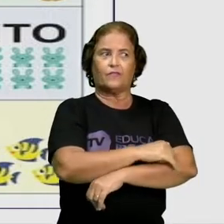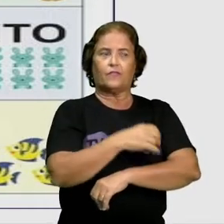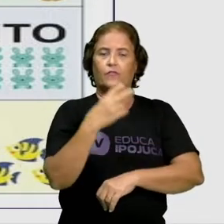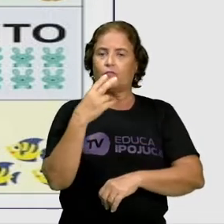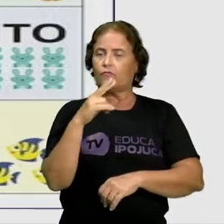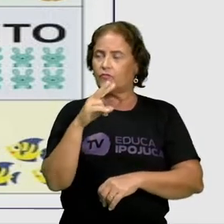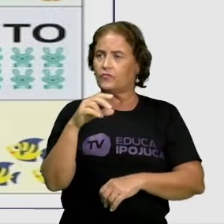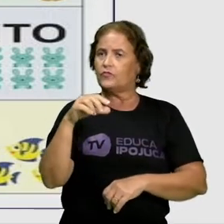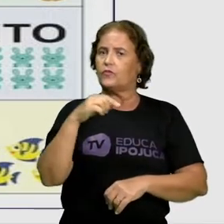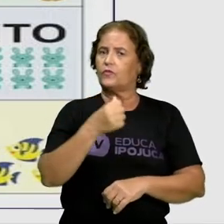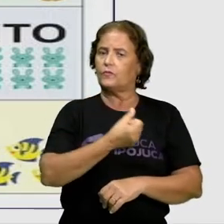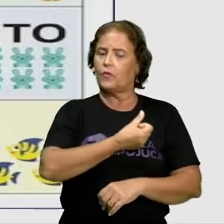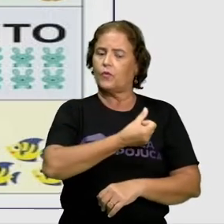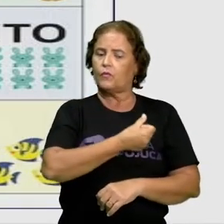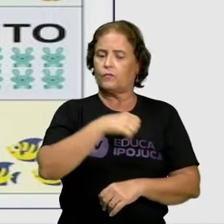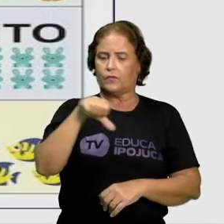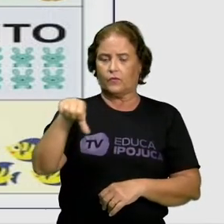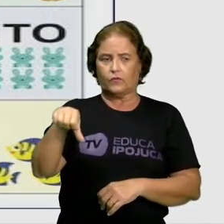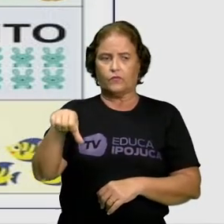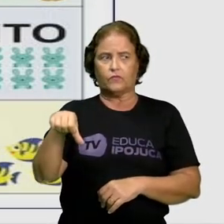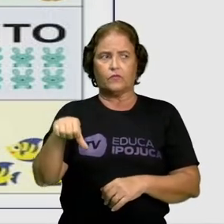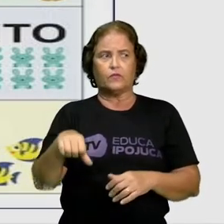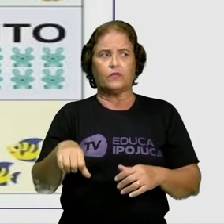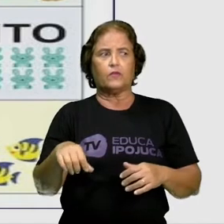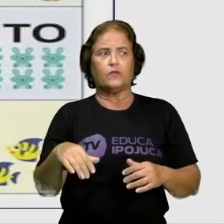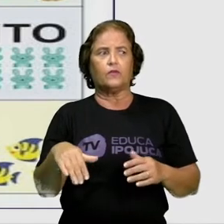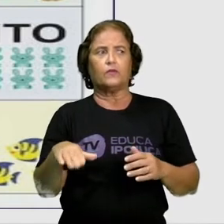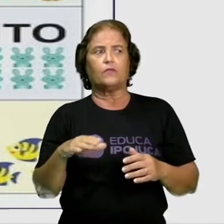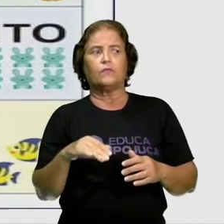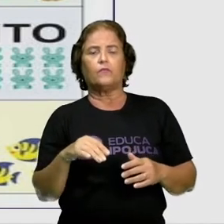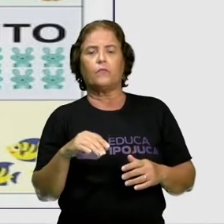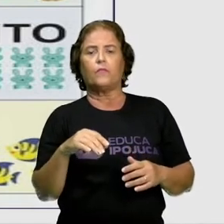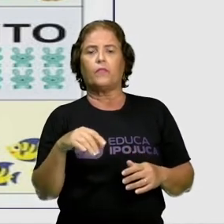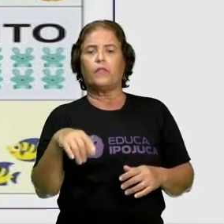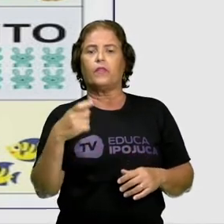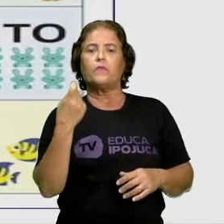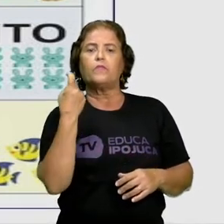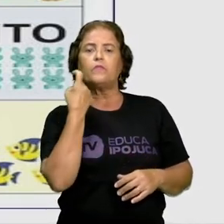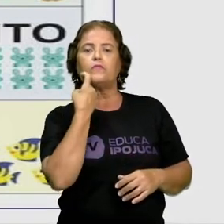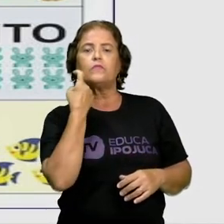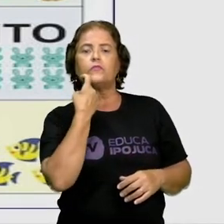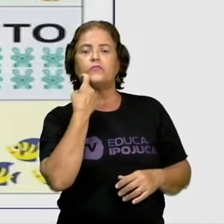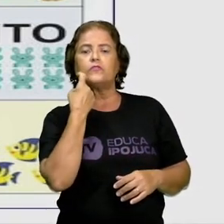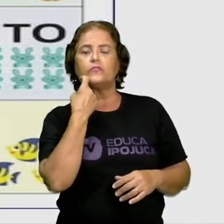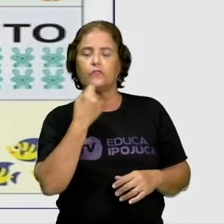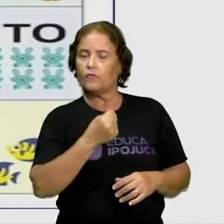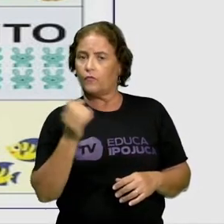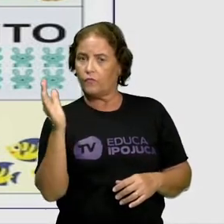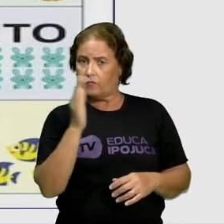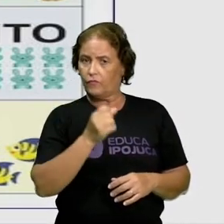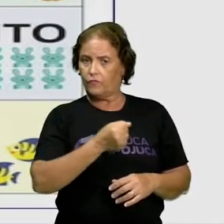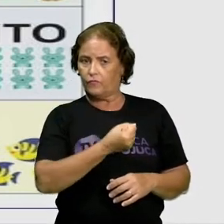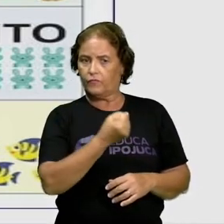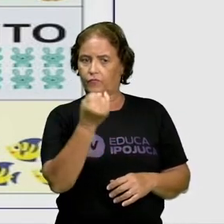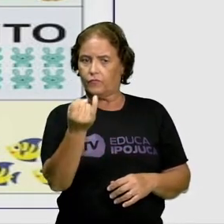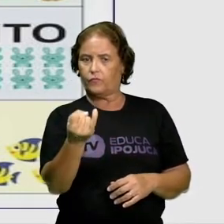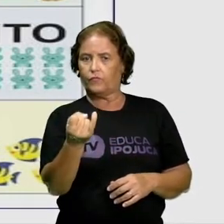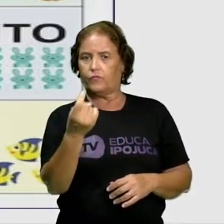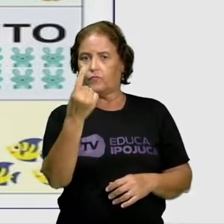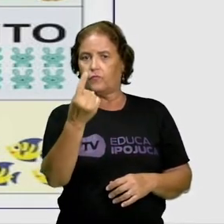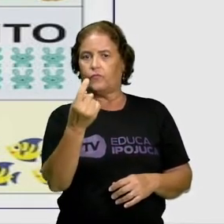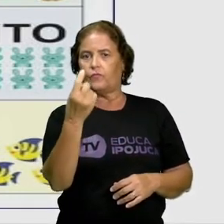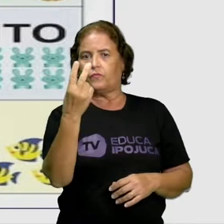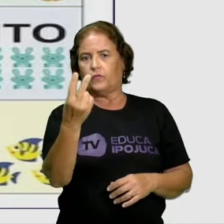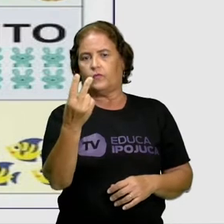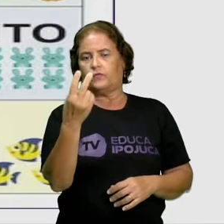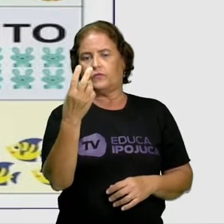9, crianças. E aqui, por último, nós temos aqui os peixinhos. Vamos contar comigo? 1,